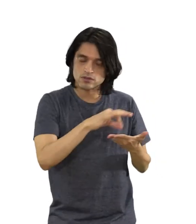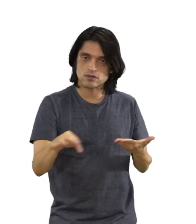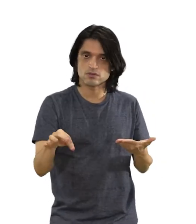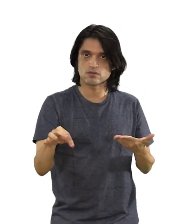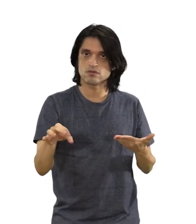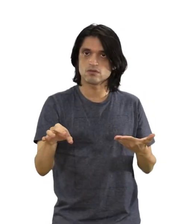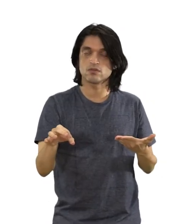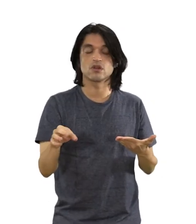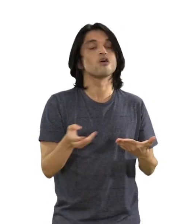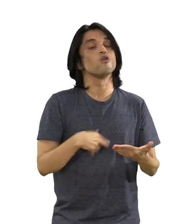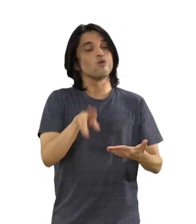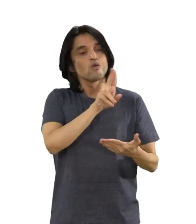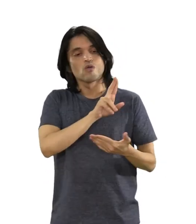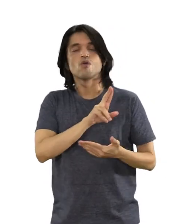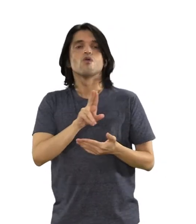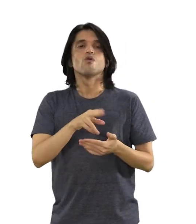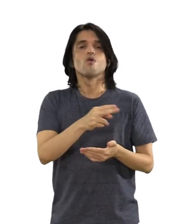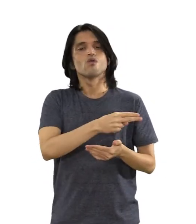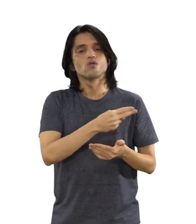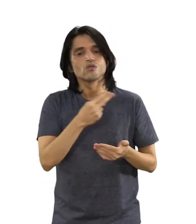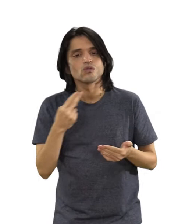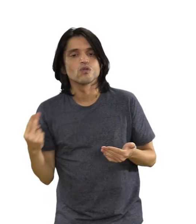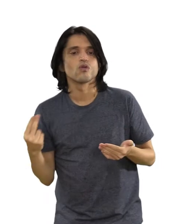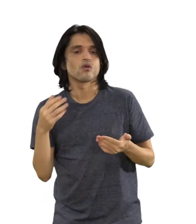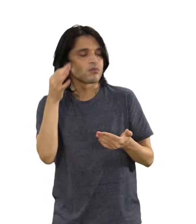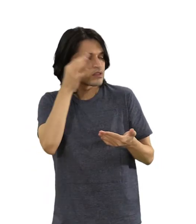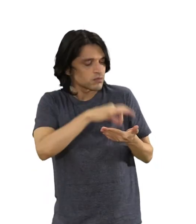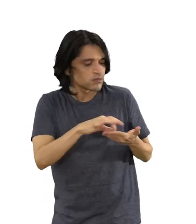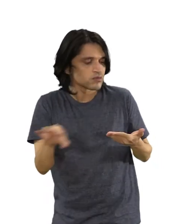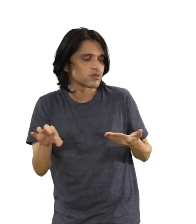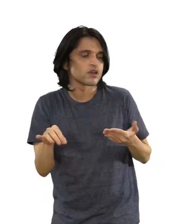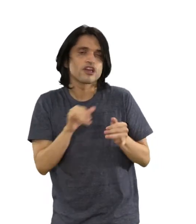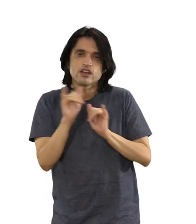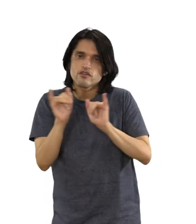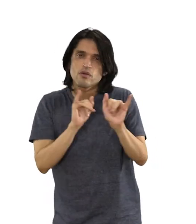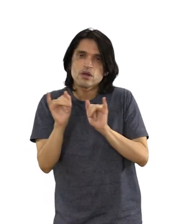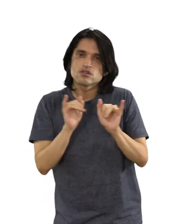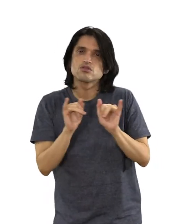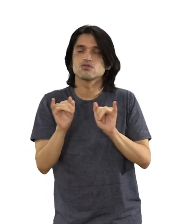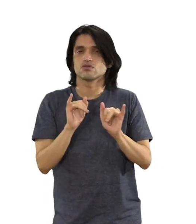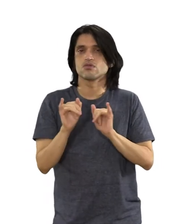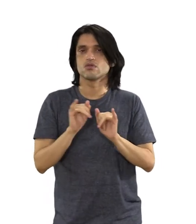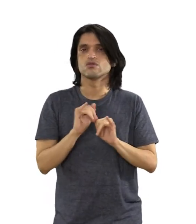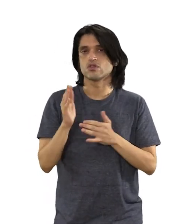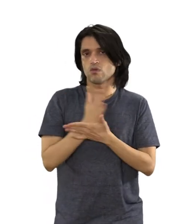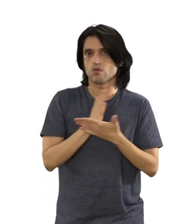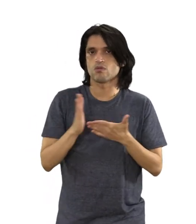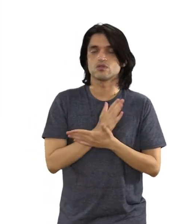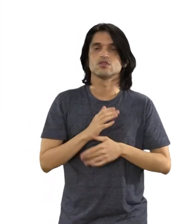do signatário, ou seja, nome de quem assinou e algumas informações adicionais sobre ele.